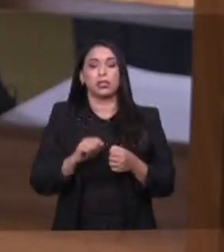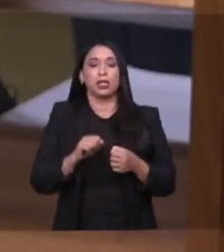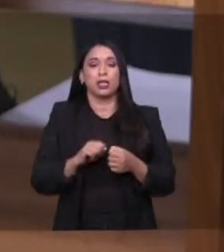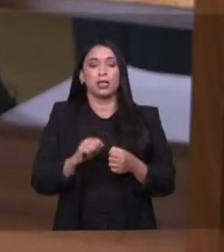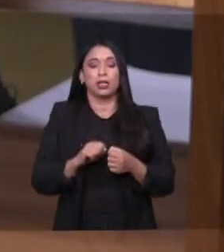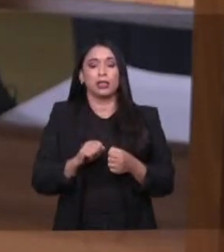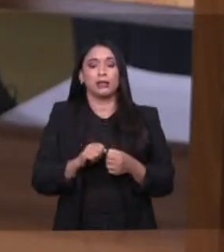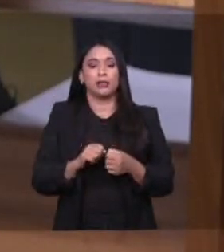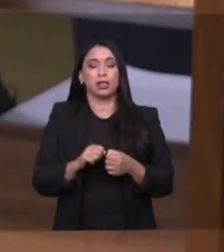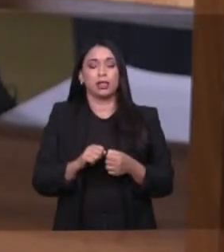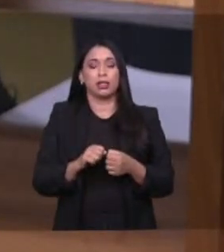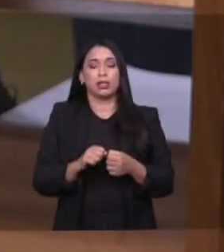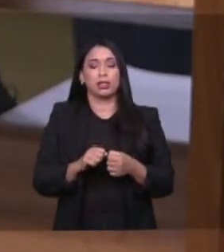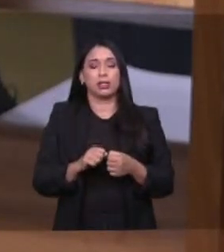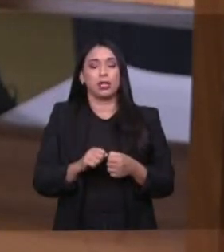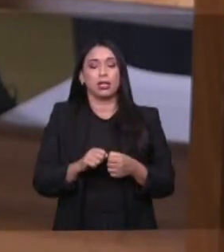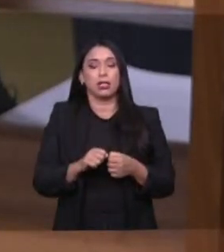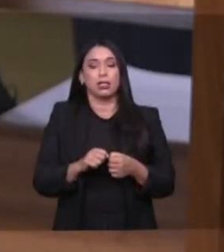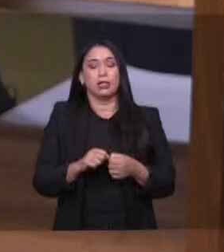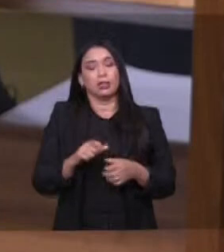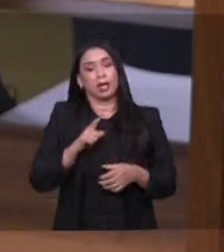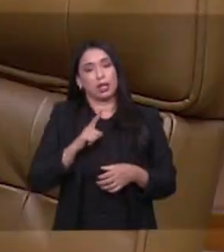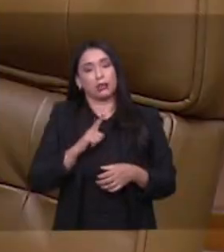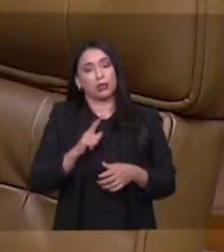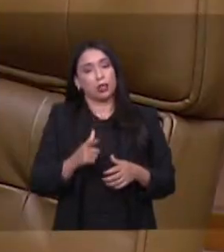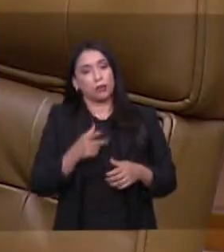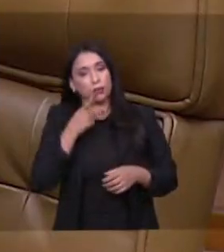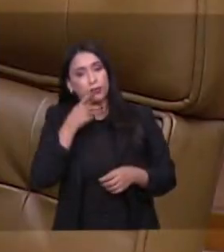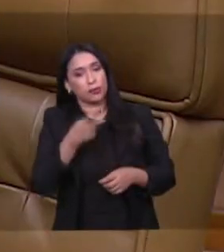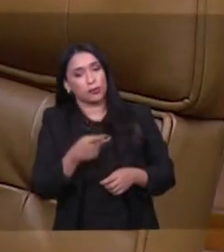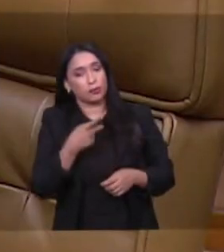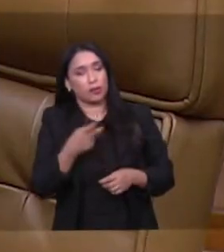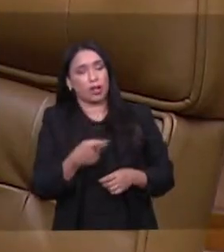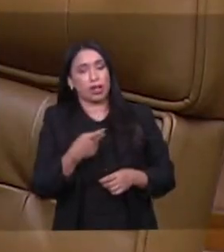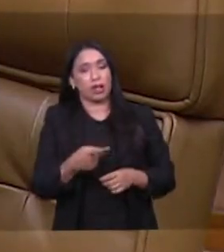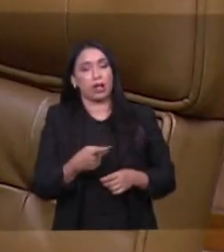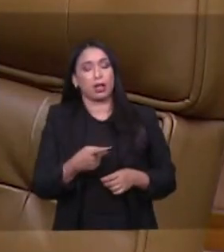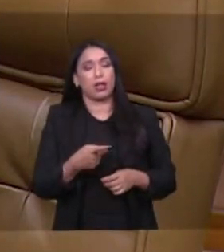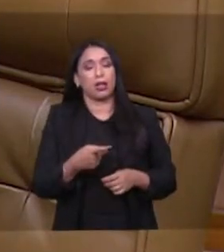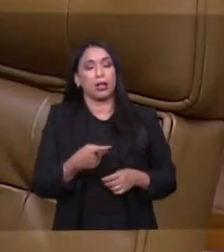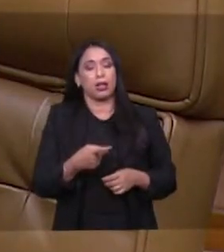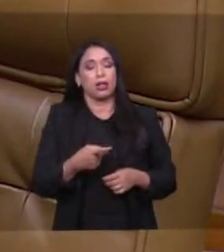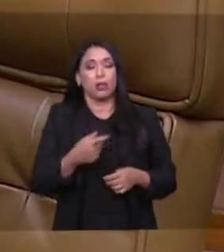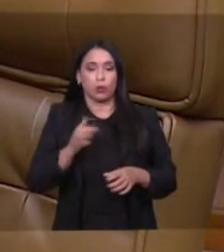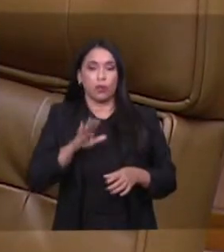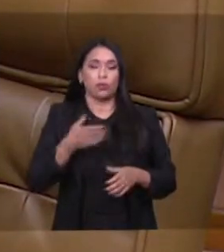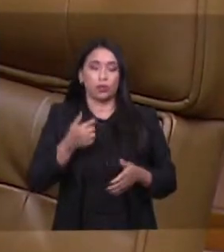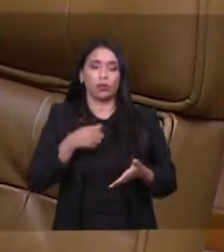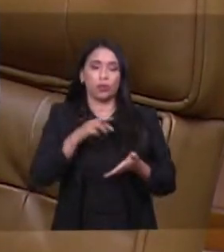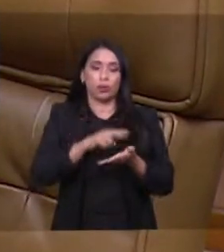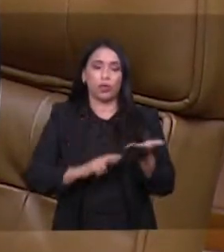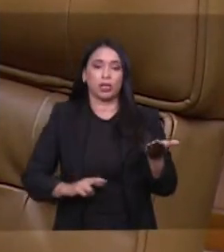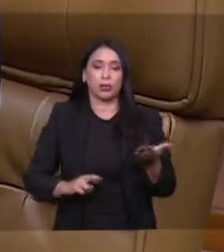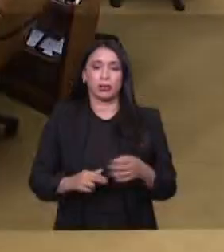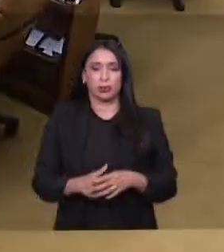nas ações de constrição que eu determino nos casos que eu sou relator.